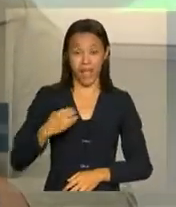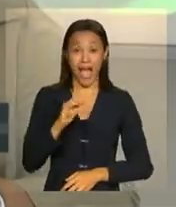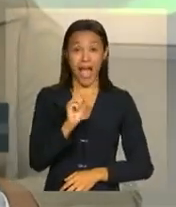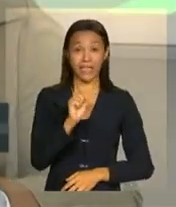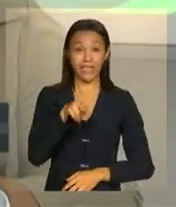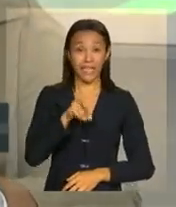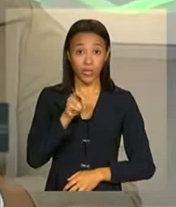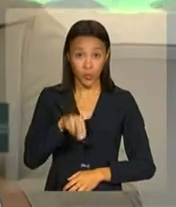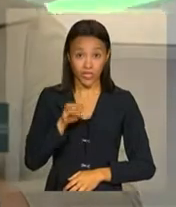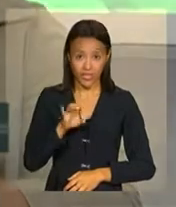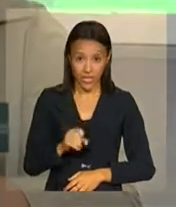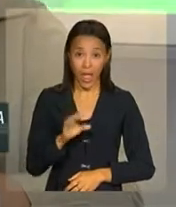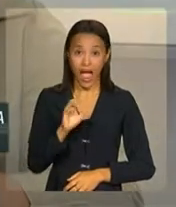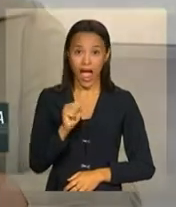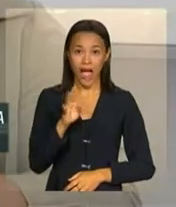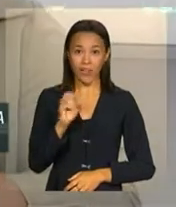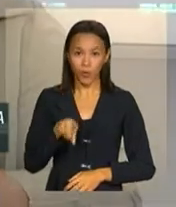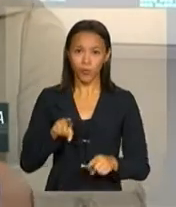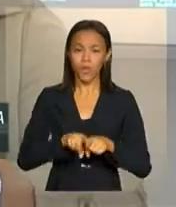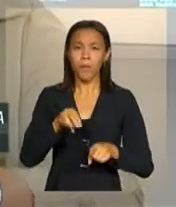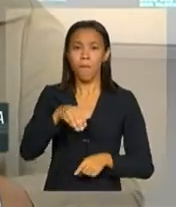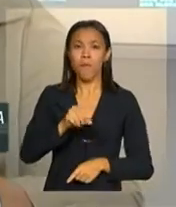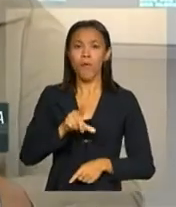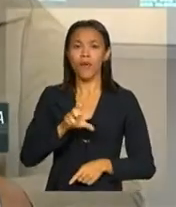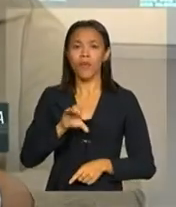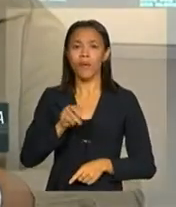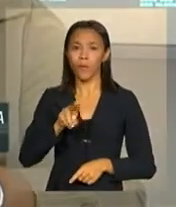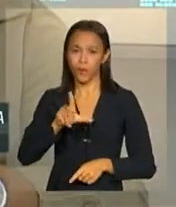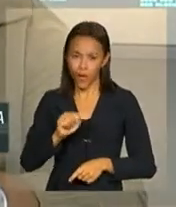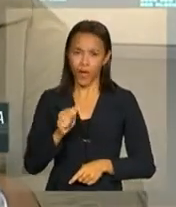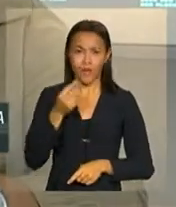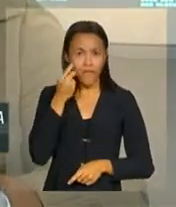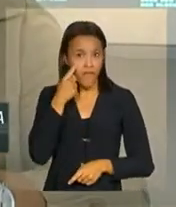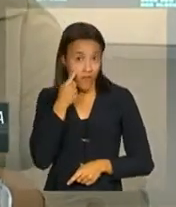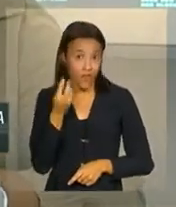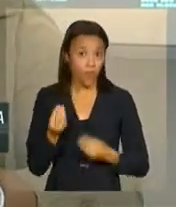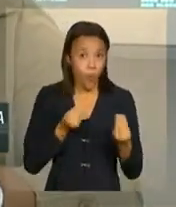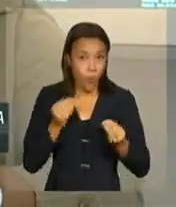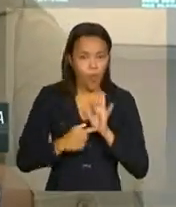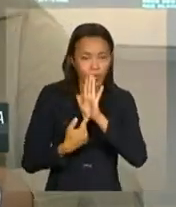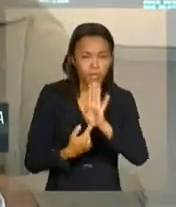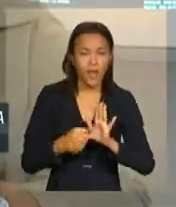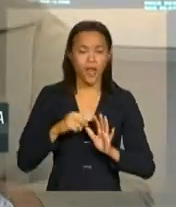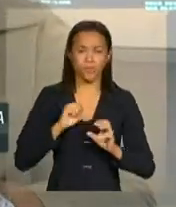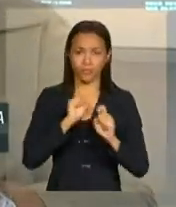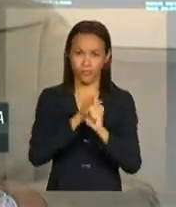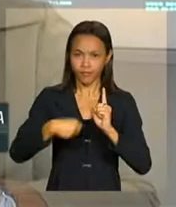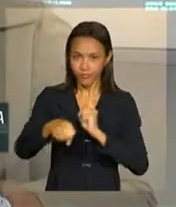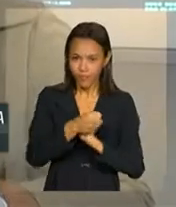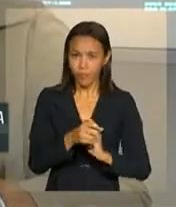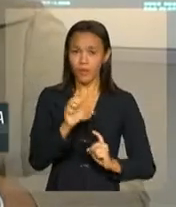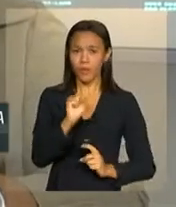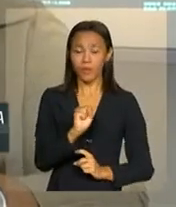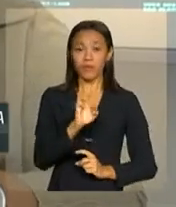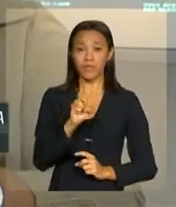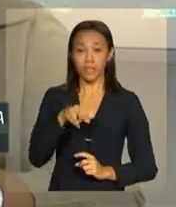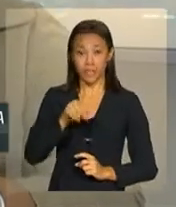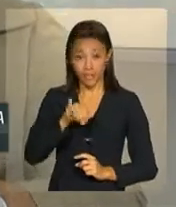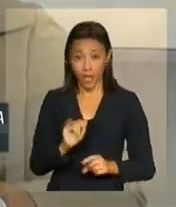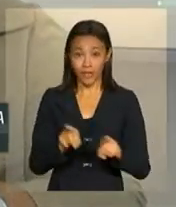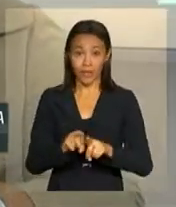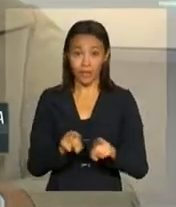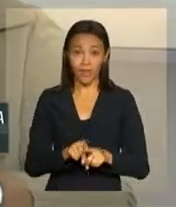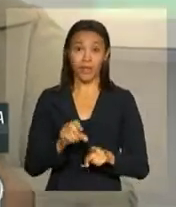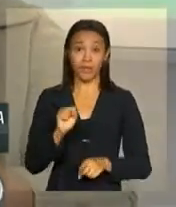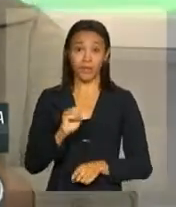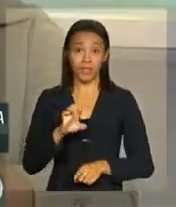estuda átomos e moléculas. E para apresentar esse nanomundo à sociedade, o SENAI e o SESI criaram uma escola